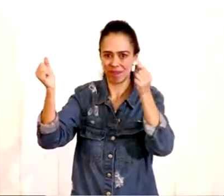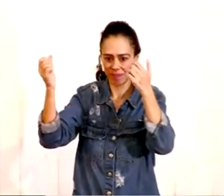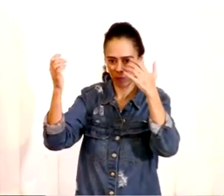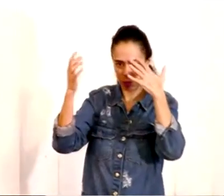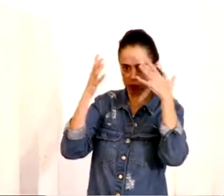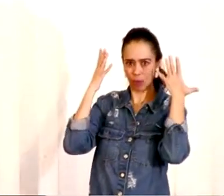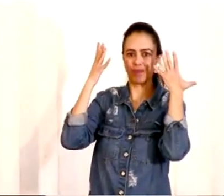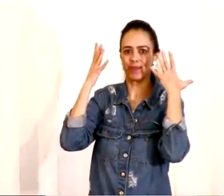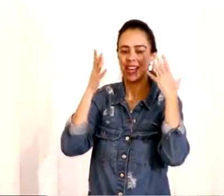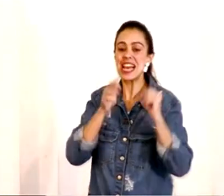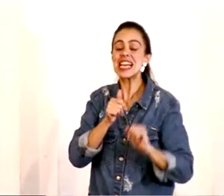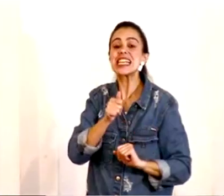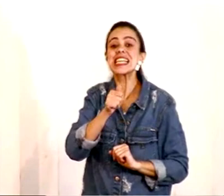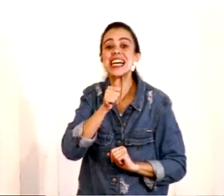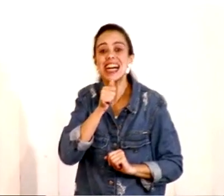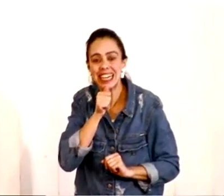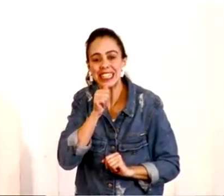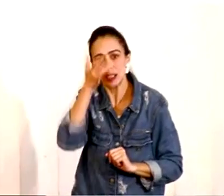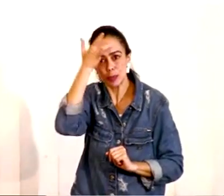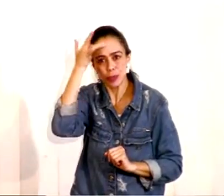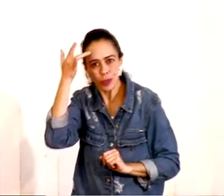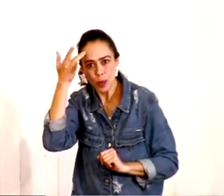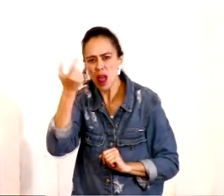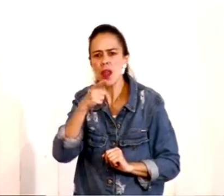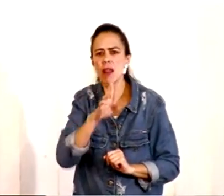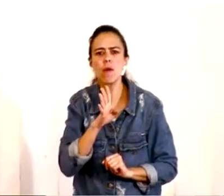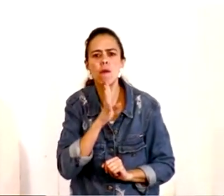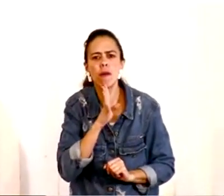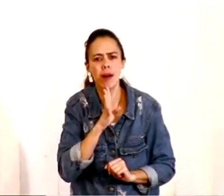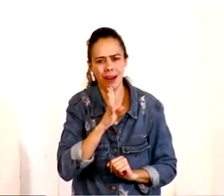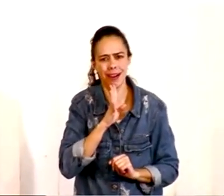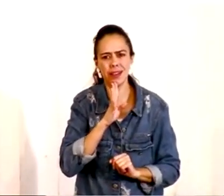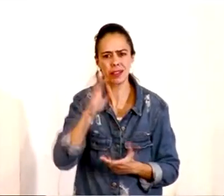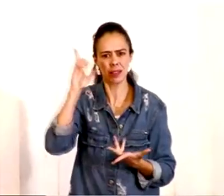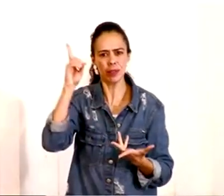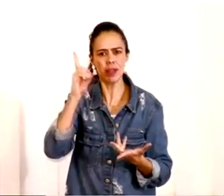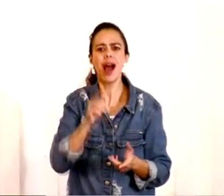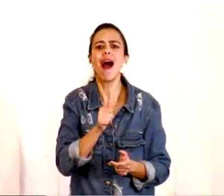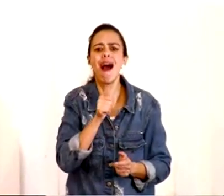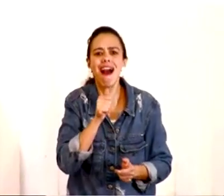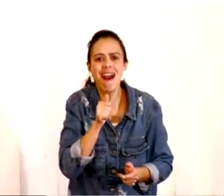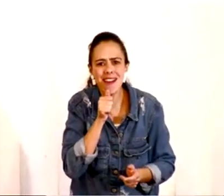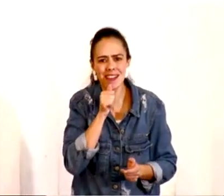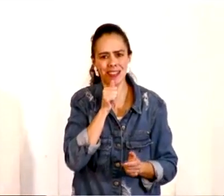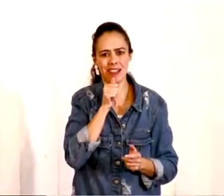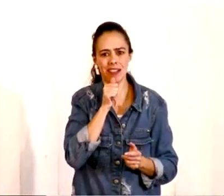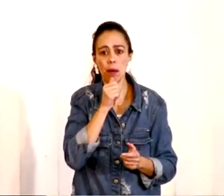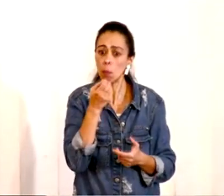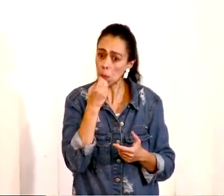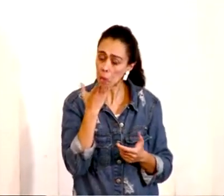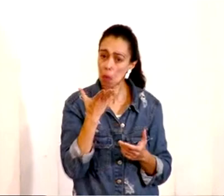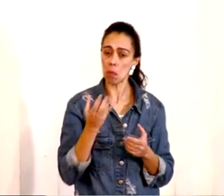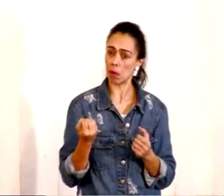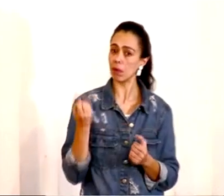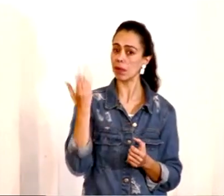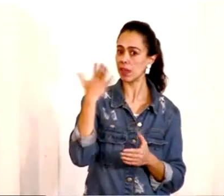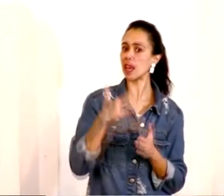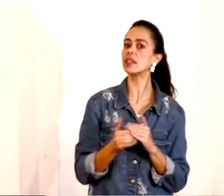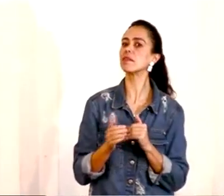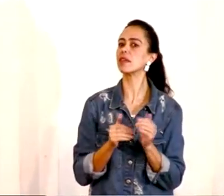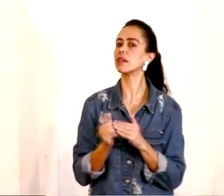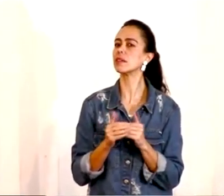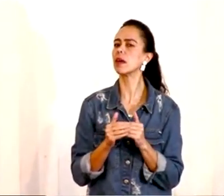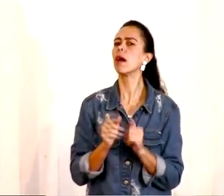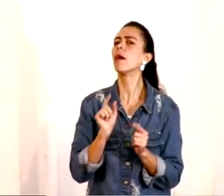coisas boas, não porque eles têm em si o desejo de fazer o que é bom, mas porque Deus tem uma